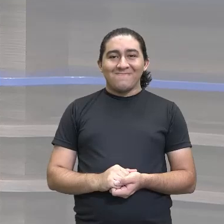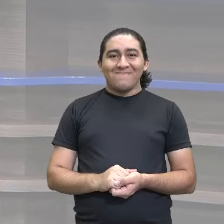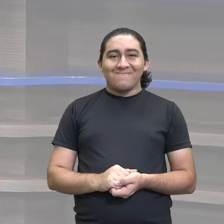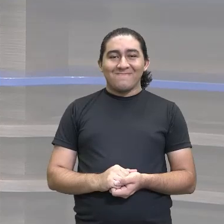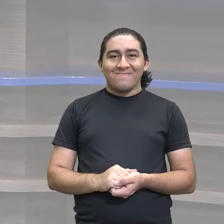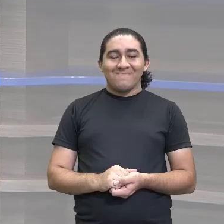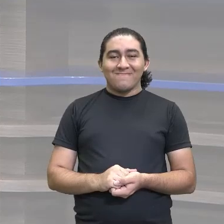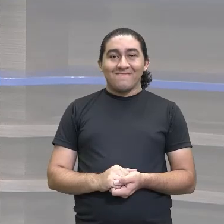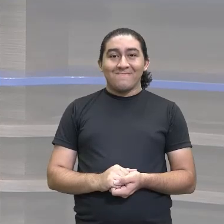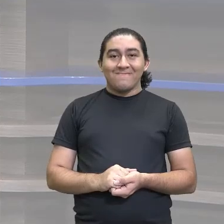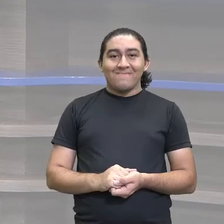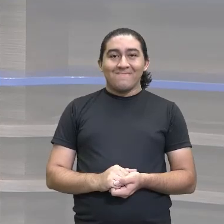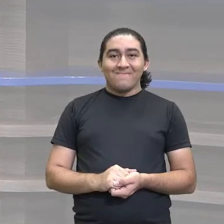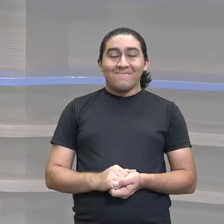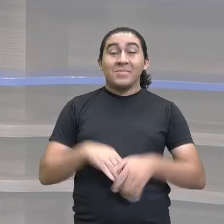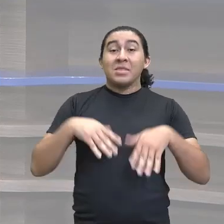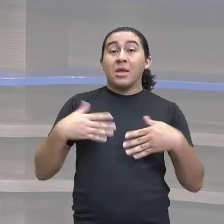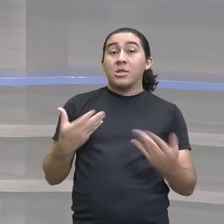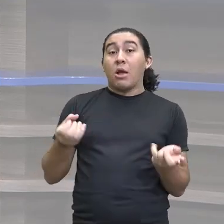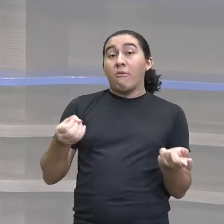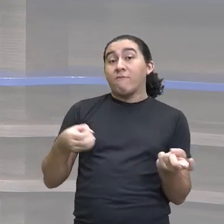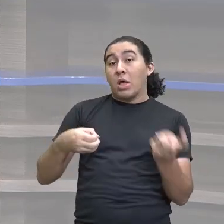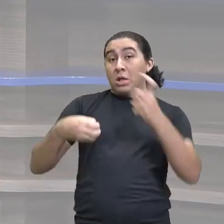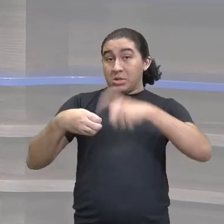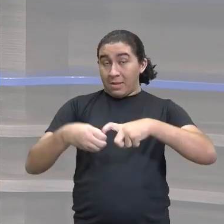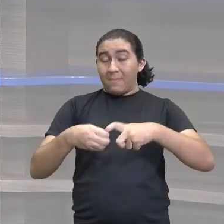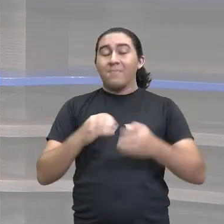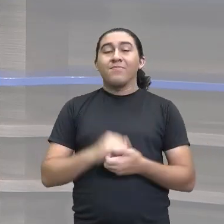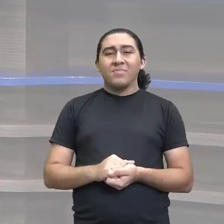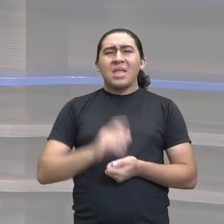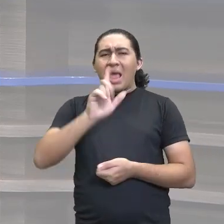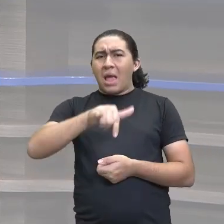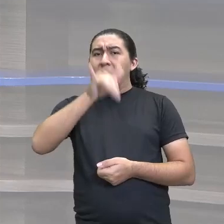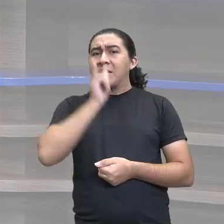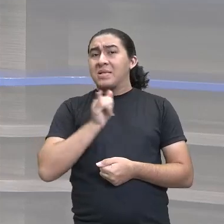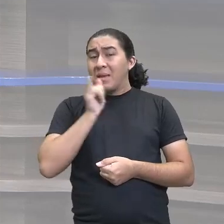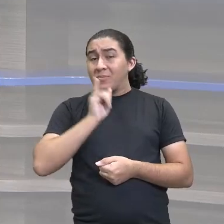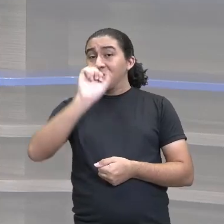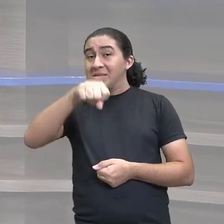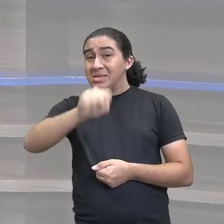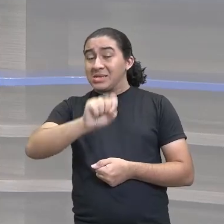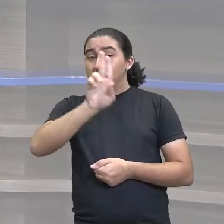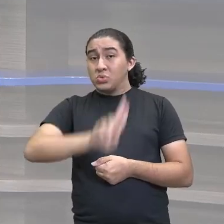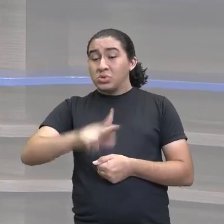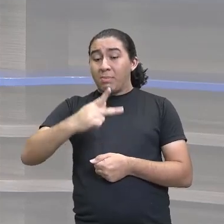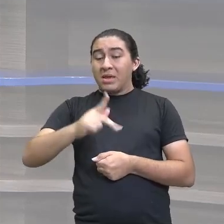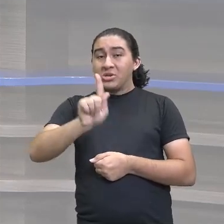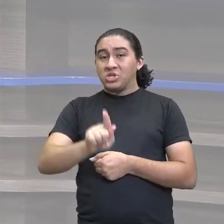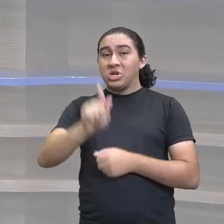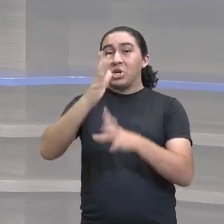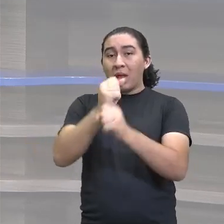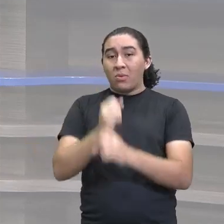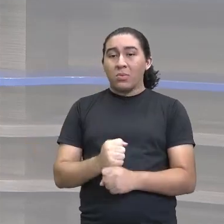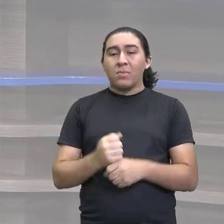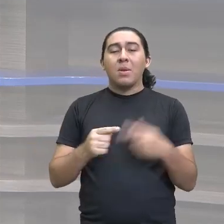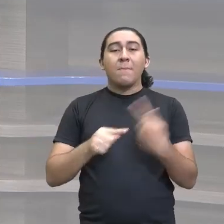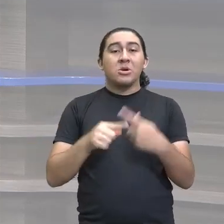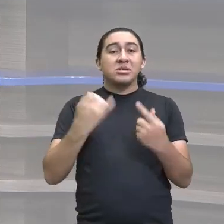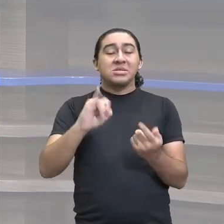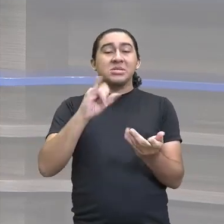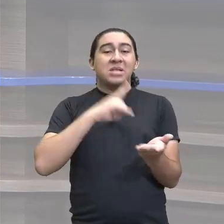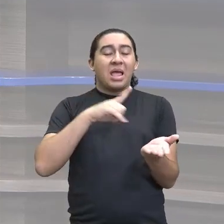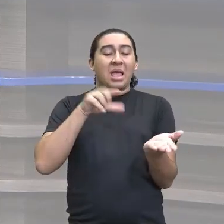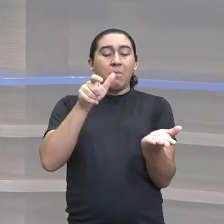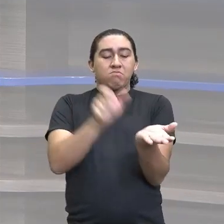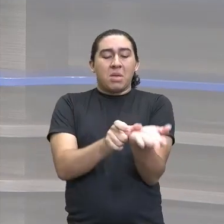Olá, de volta então. Isso é um exemplo prático de soma da PG? Sim. Por quê? Porque a cada casa, o que